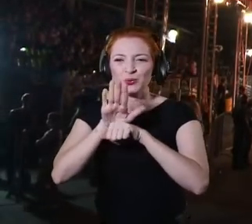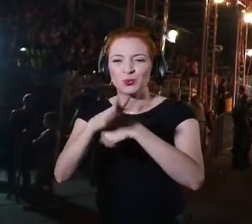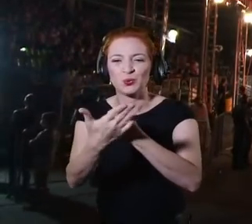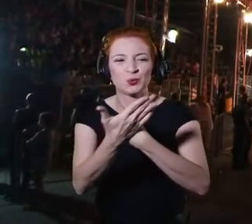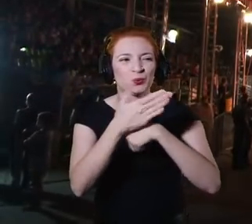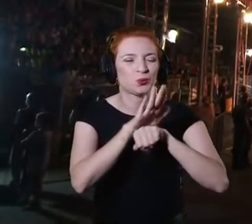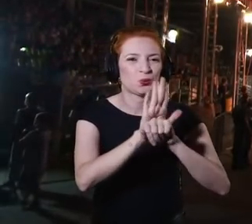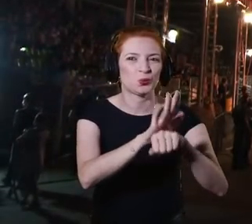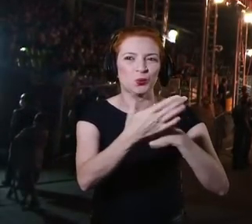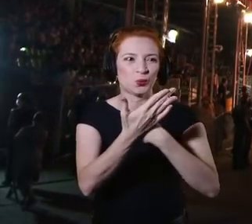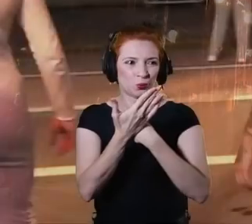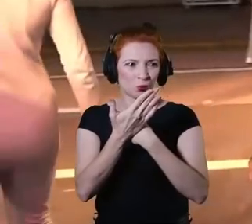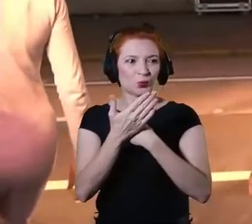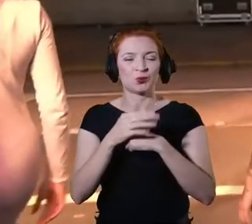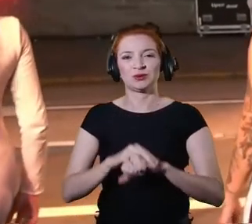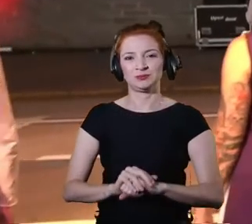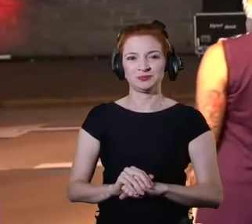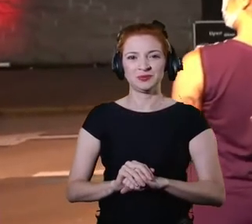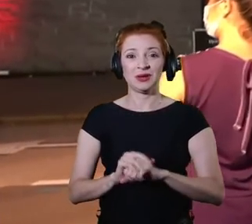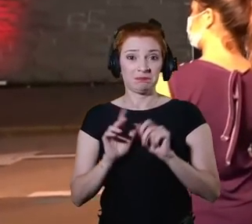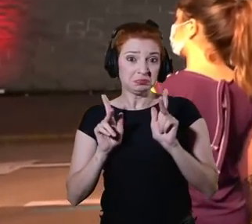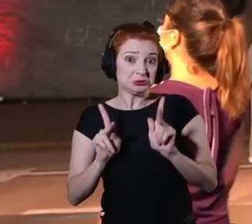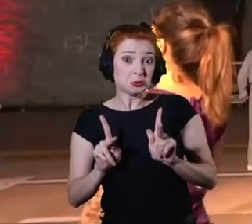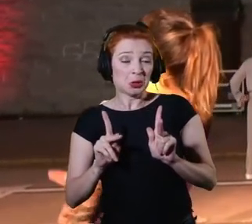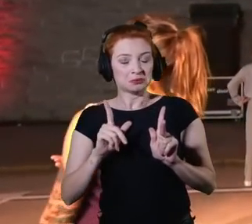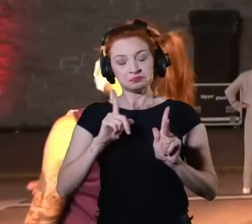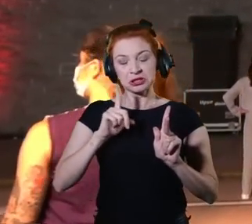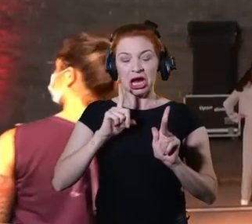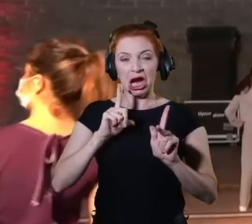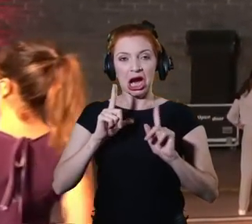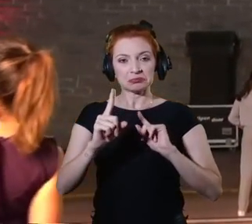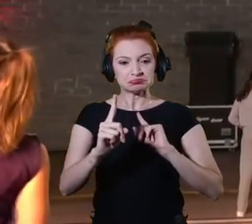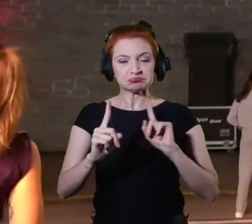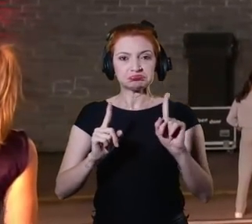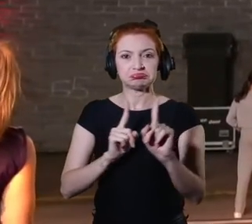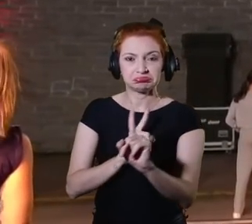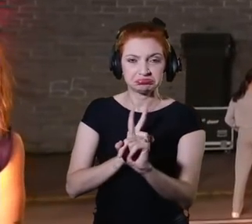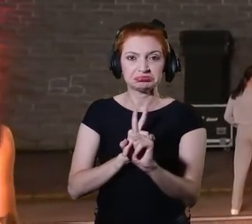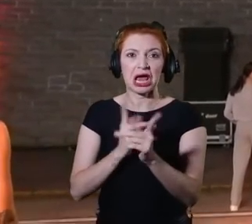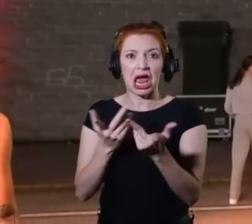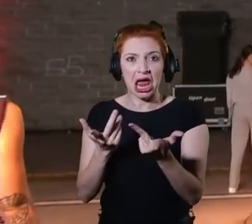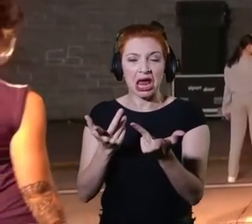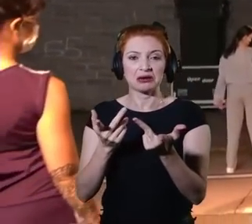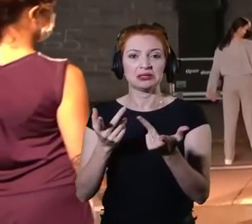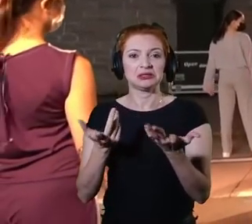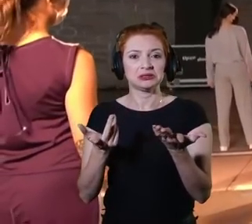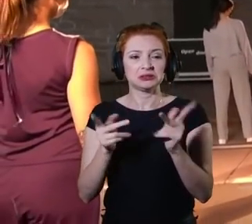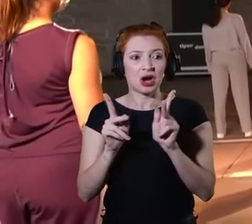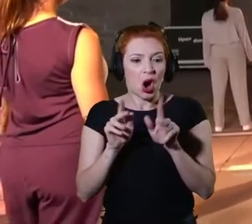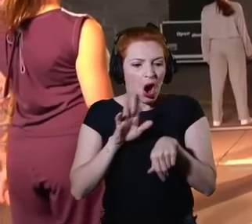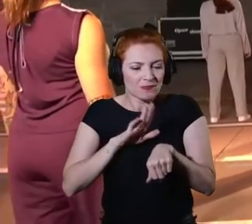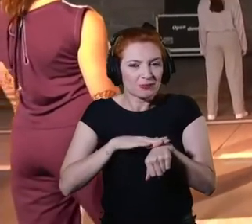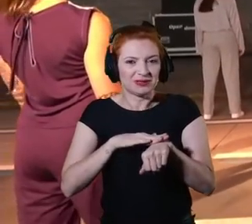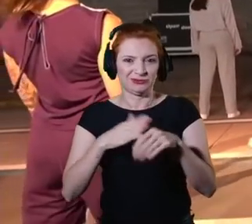solidariedade que as pessoas se tornam, se deixam levar para esse momento, Zé.